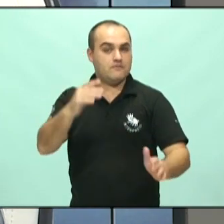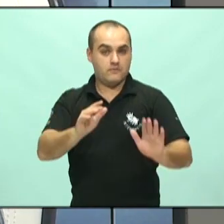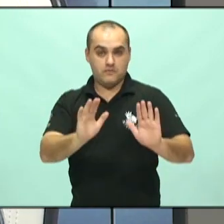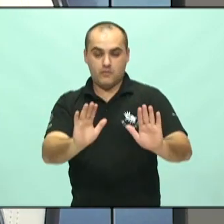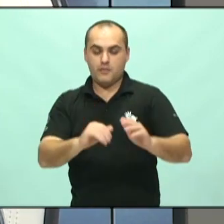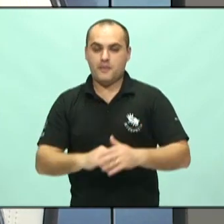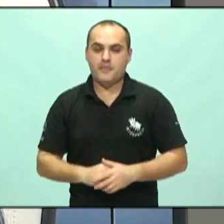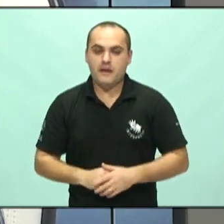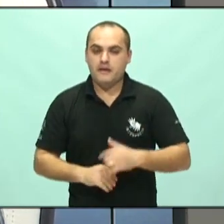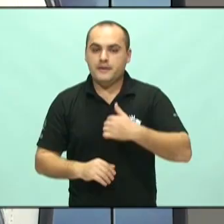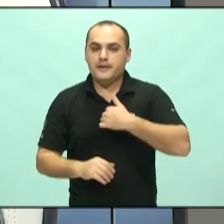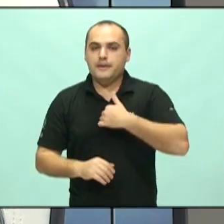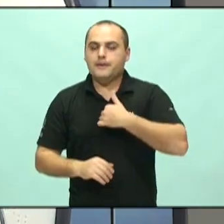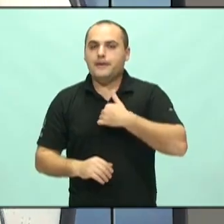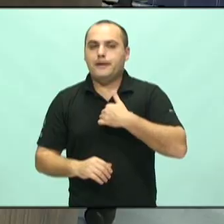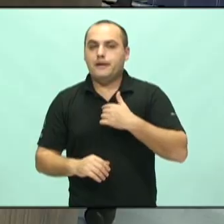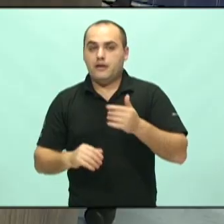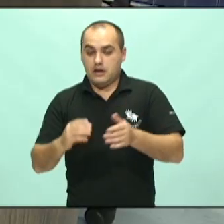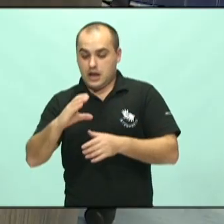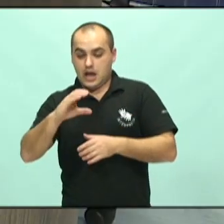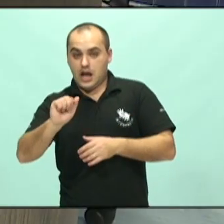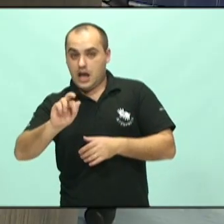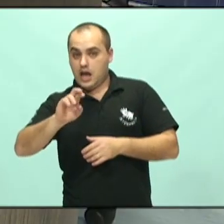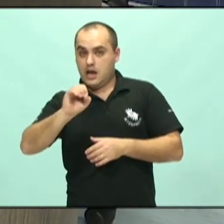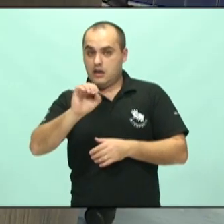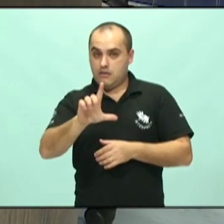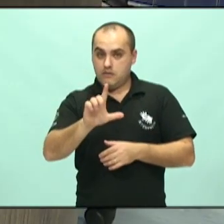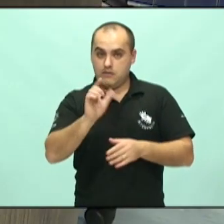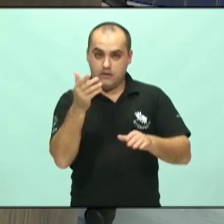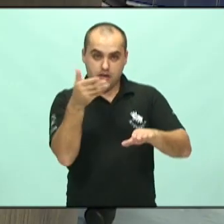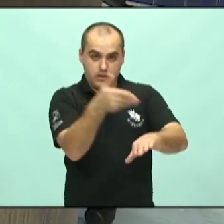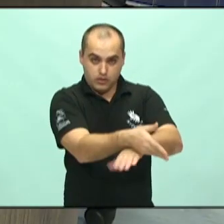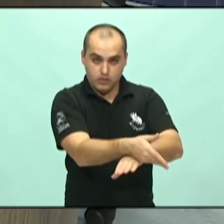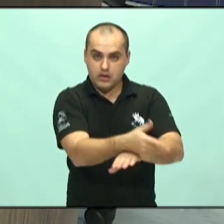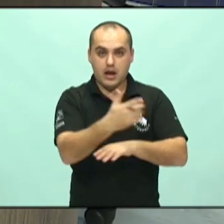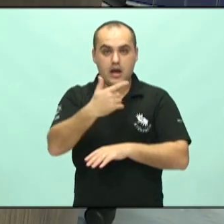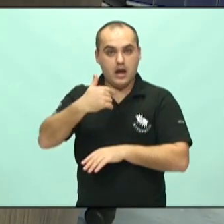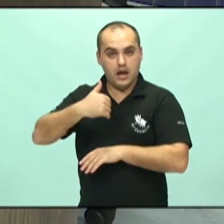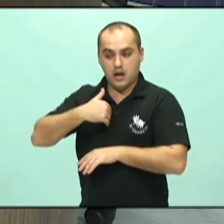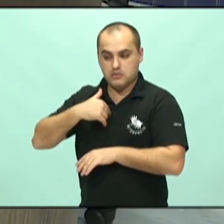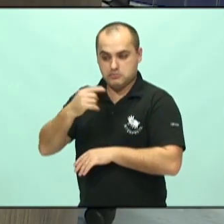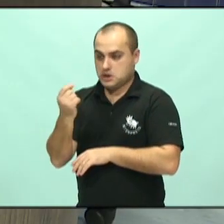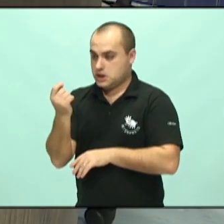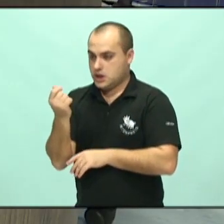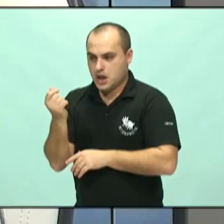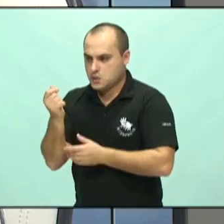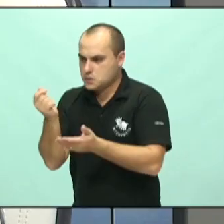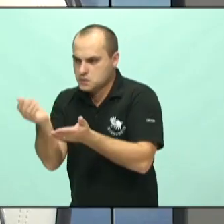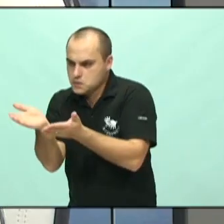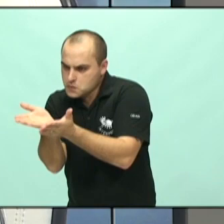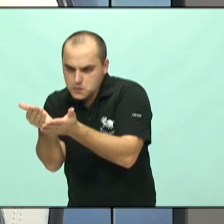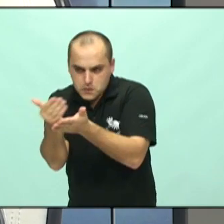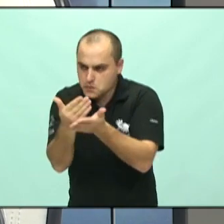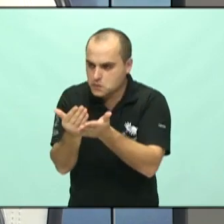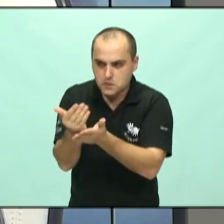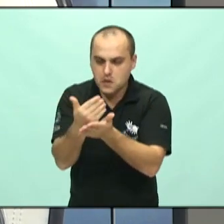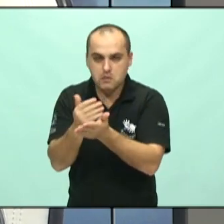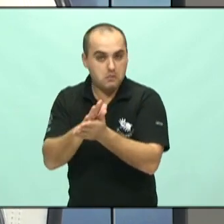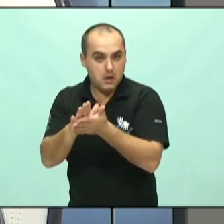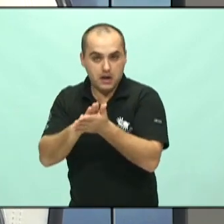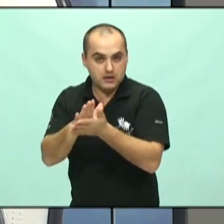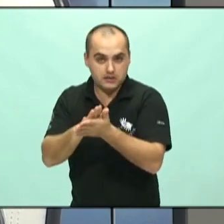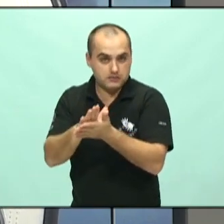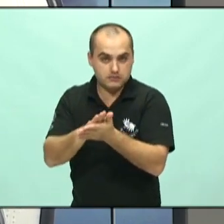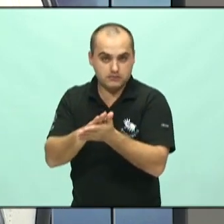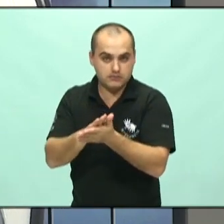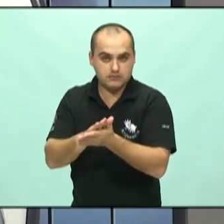mais com captação do grupo desde que a Carol está no grupo. Captação de recursos, né? Porque eu lido com a produção artística do